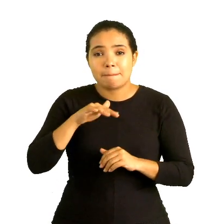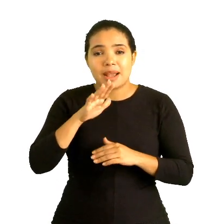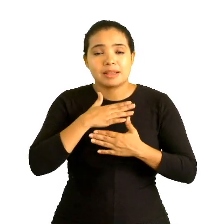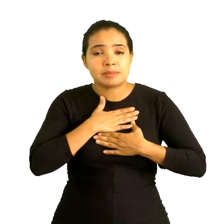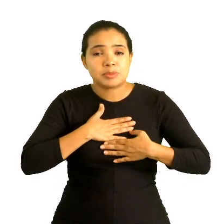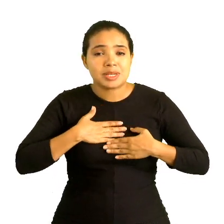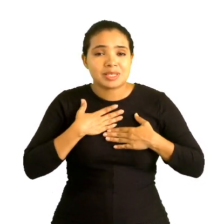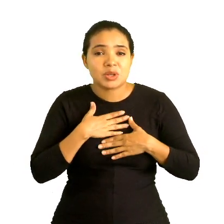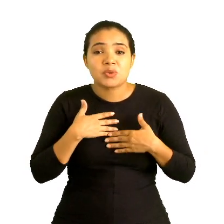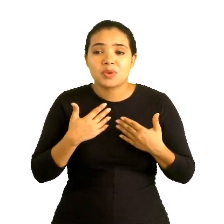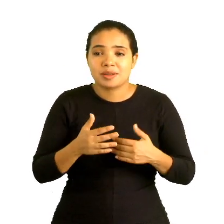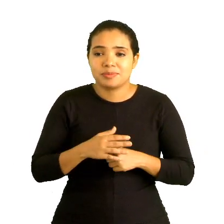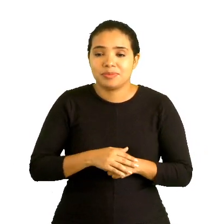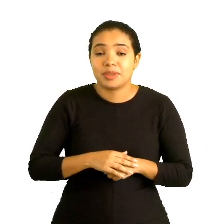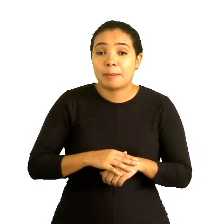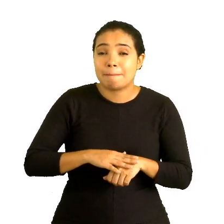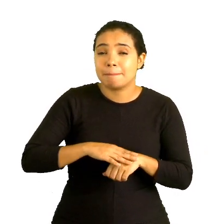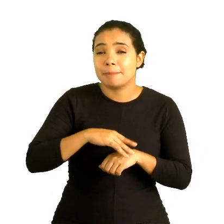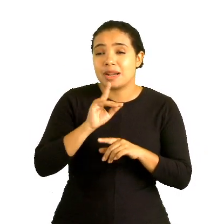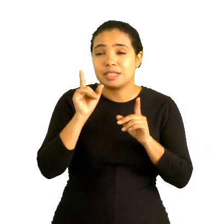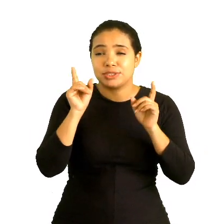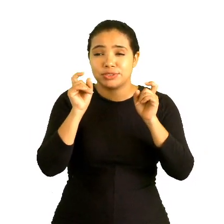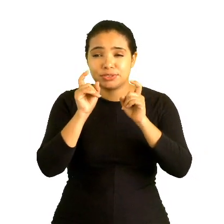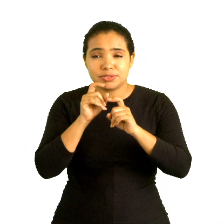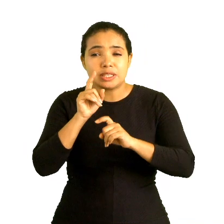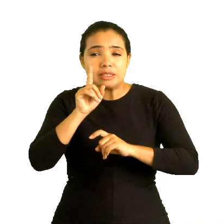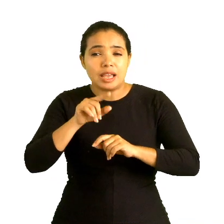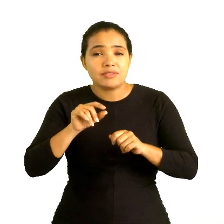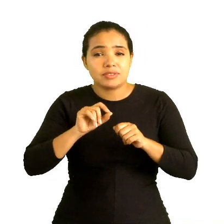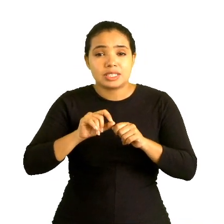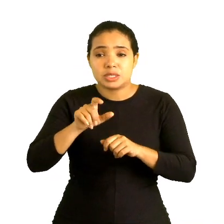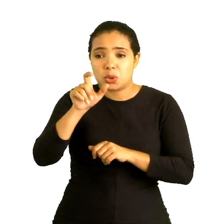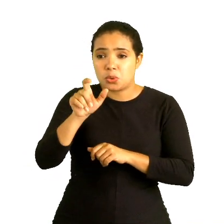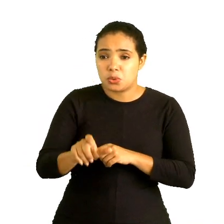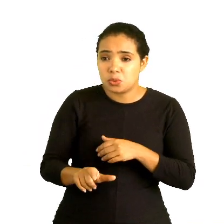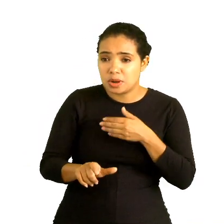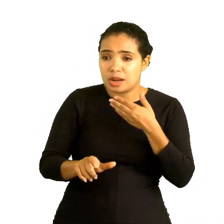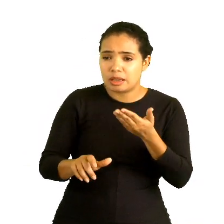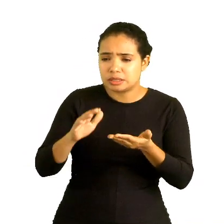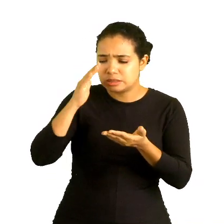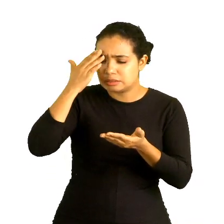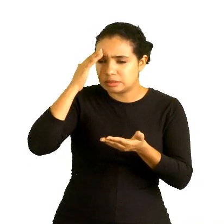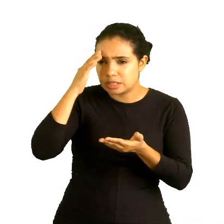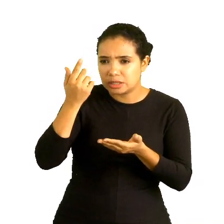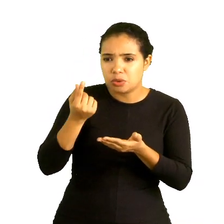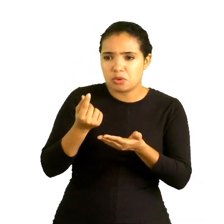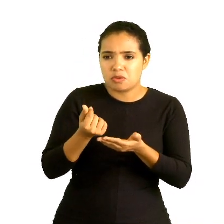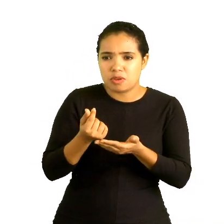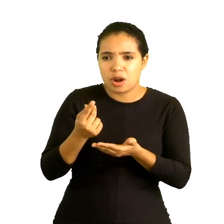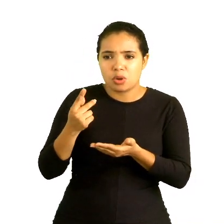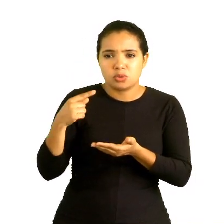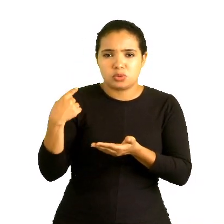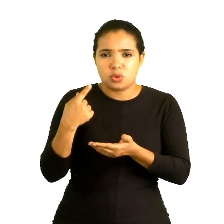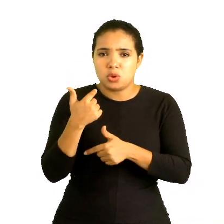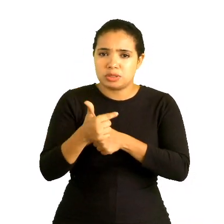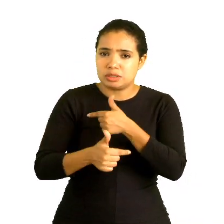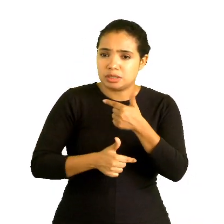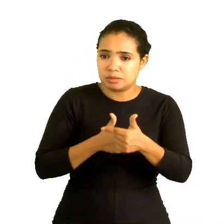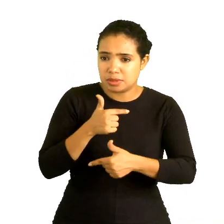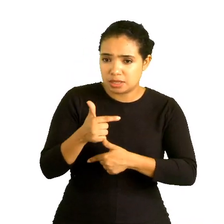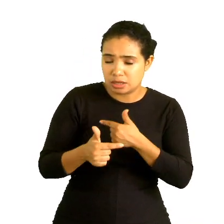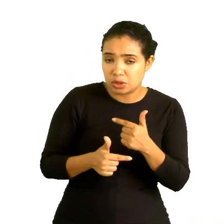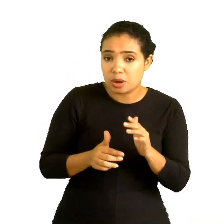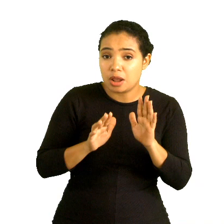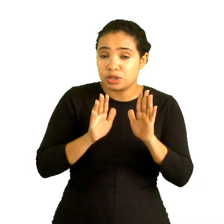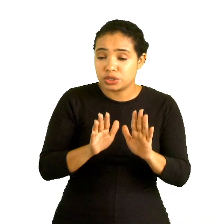prazerosa? A tarefa mais difícil, sem dúvida, é fazer com que o cliente entenda o valor do nosso